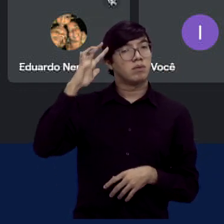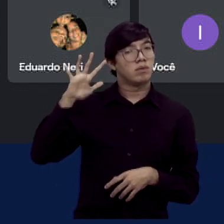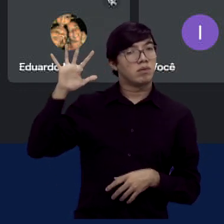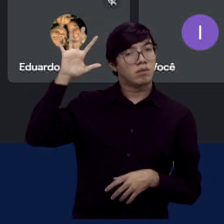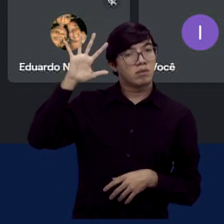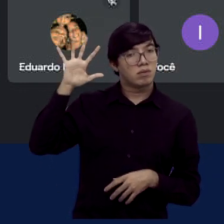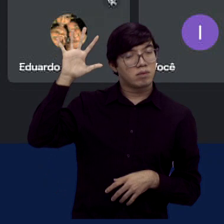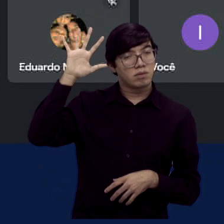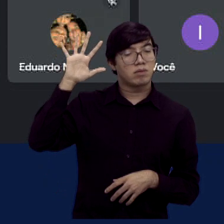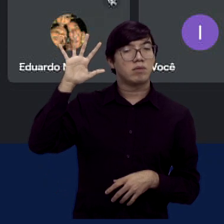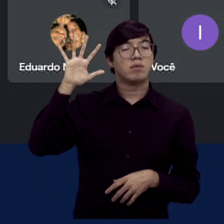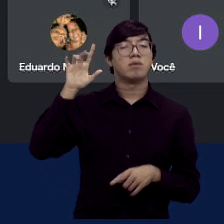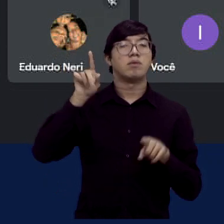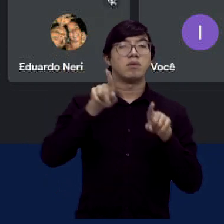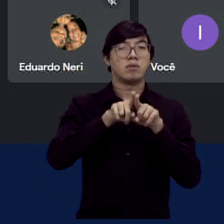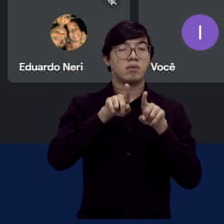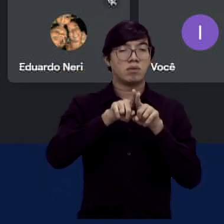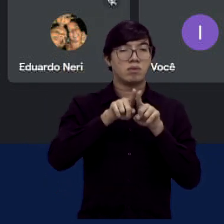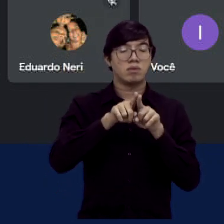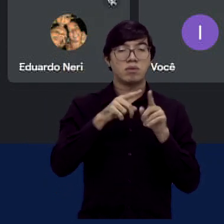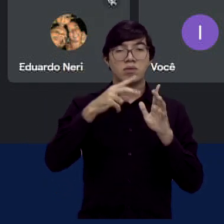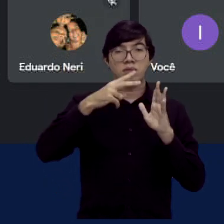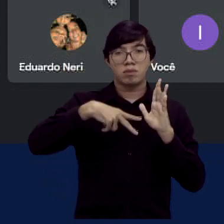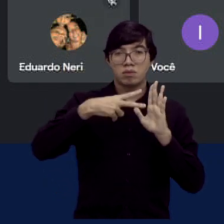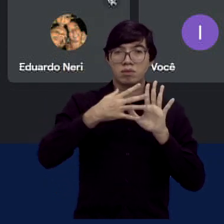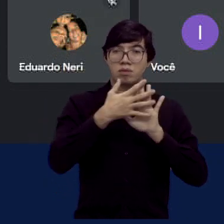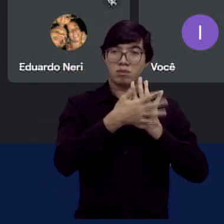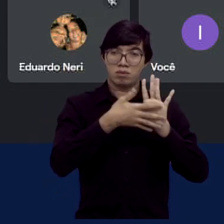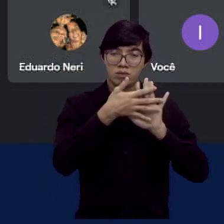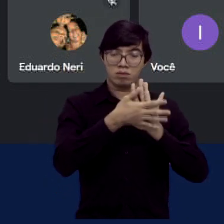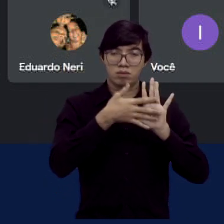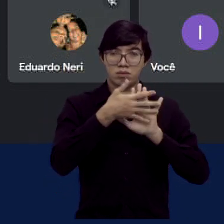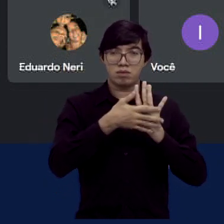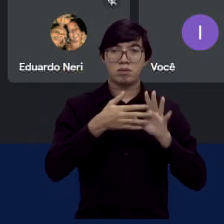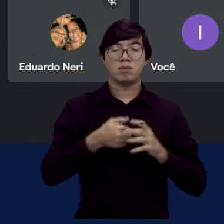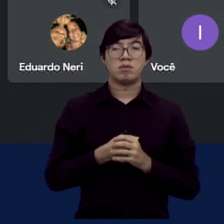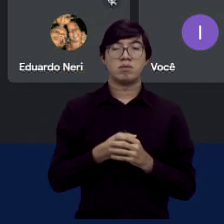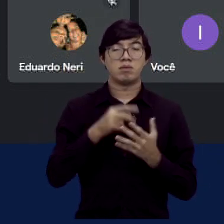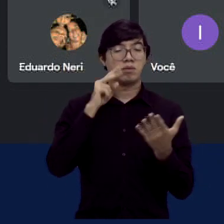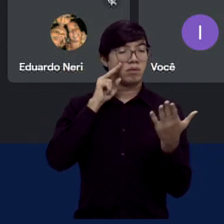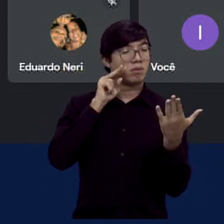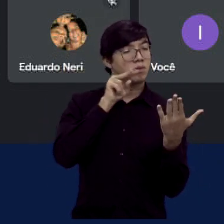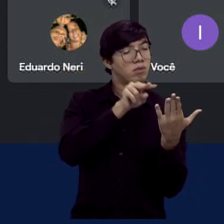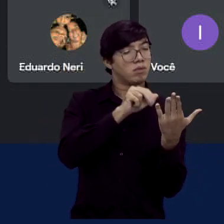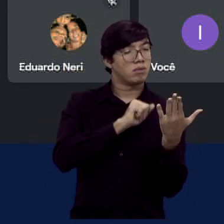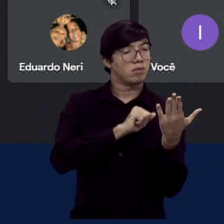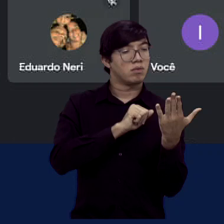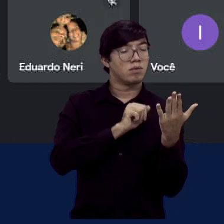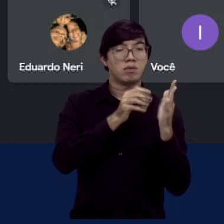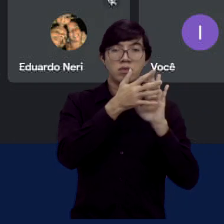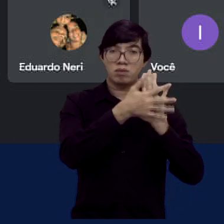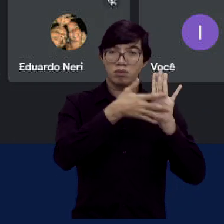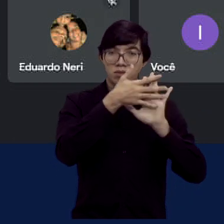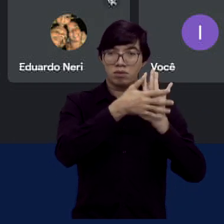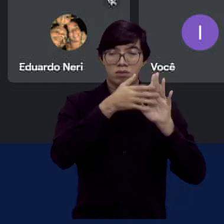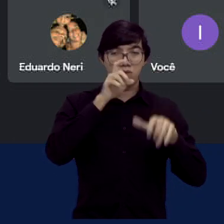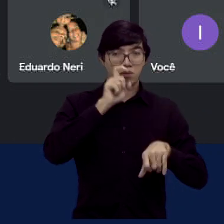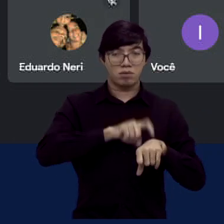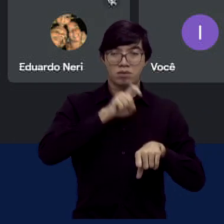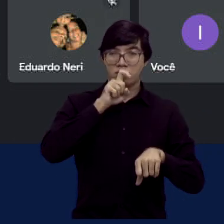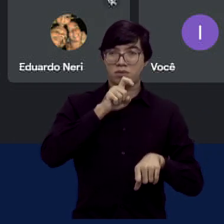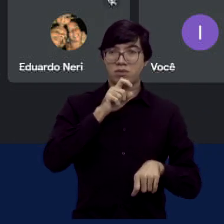uma leitura textual. A leitura imagética é quando você bate o olho e vê aquele texto. Por exemplo, se você tem